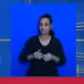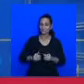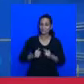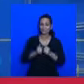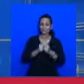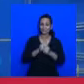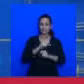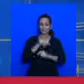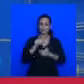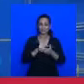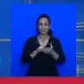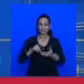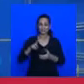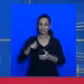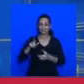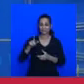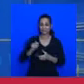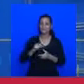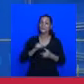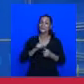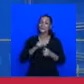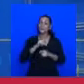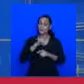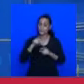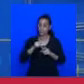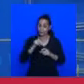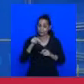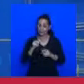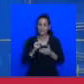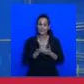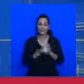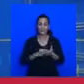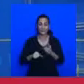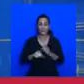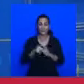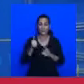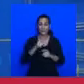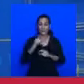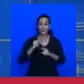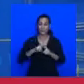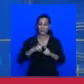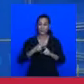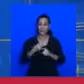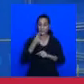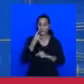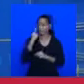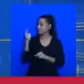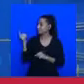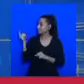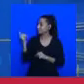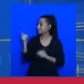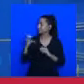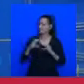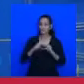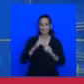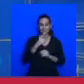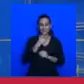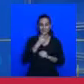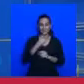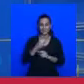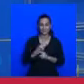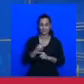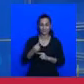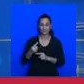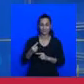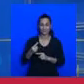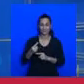acompanhamos o sorteio da Mega Sena, o sorteio da Quina. Agora você conferindo o primeiro sorteio da dupla cena. Bola vermelha, número 21.